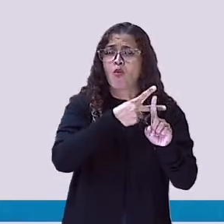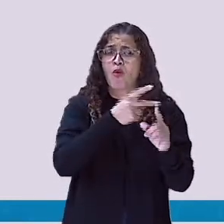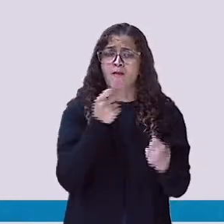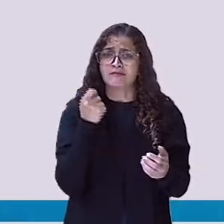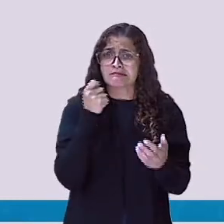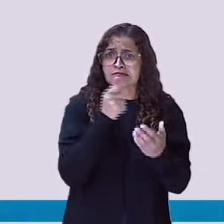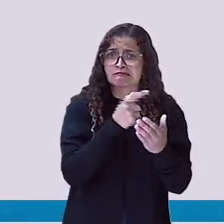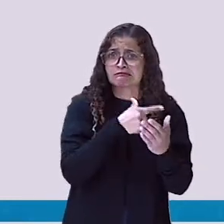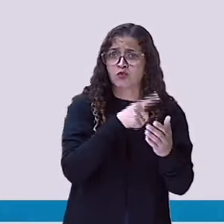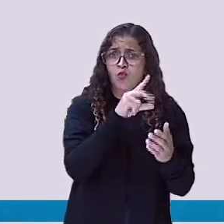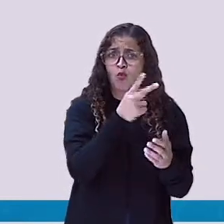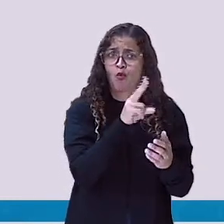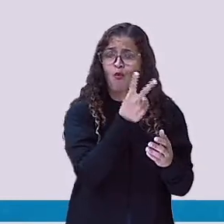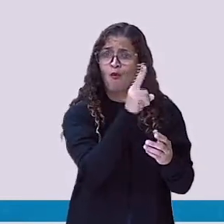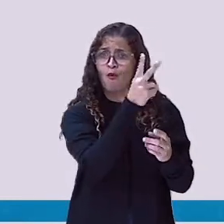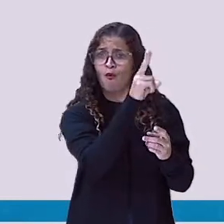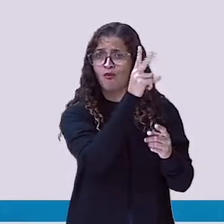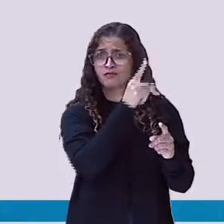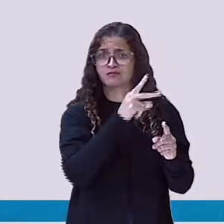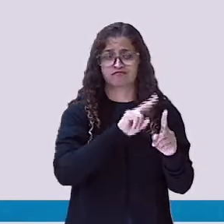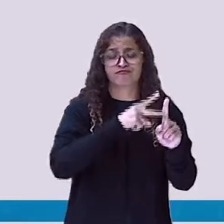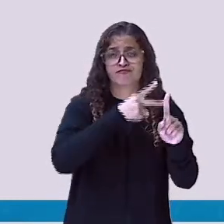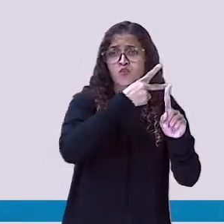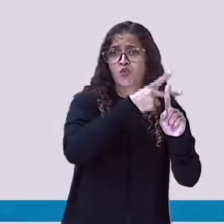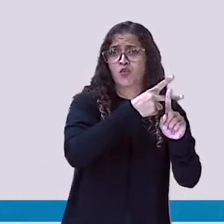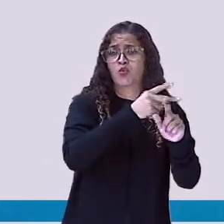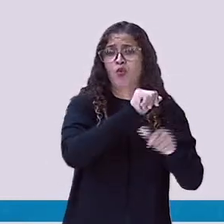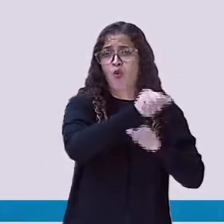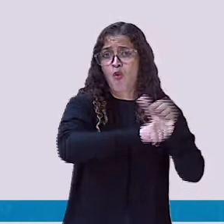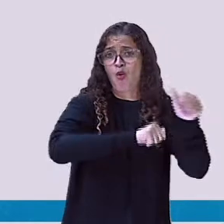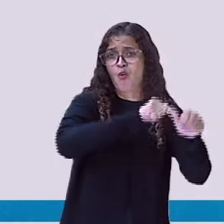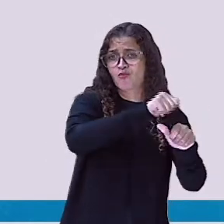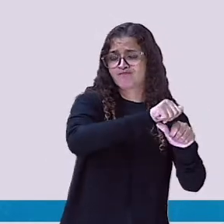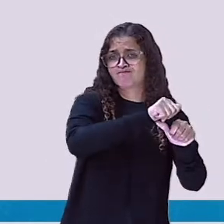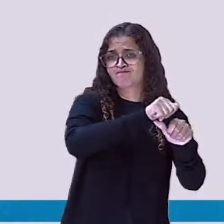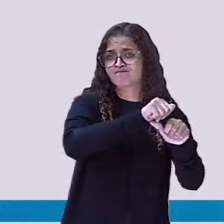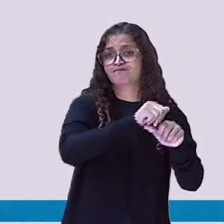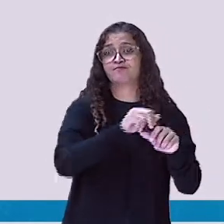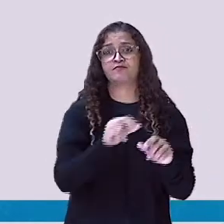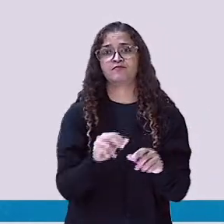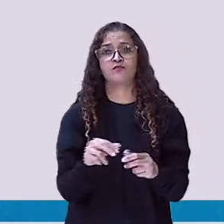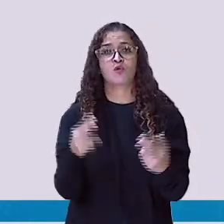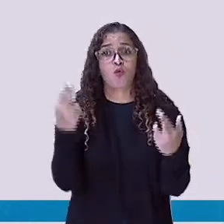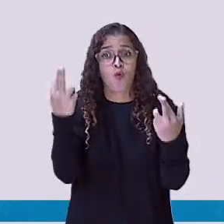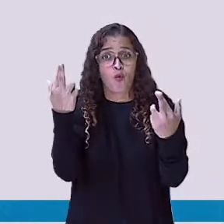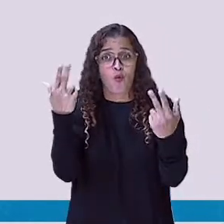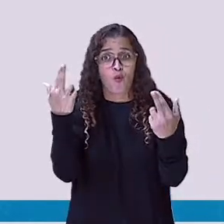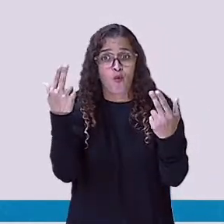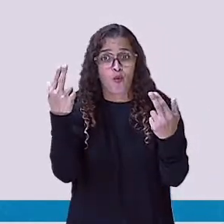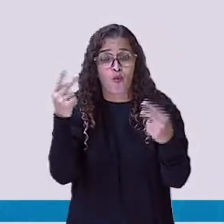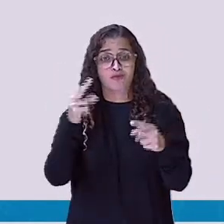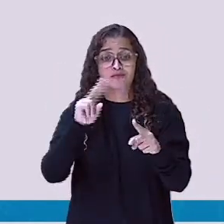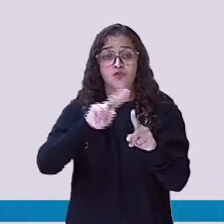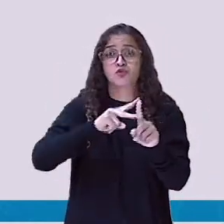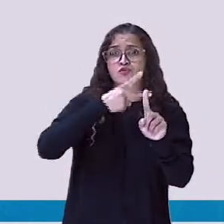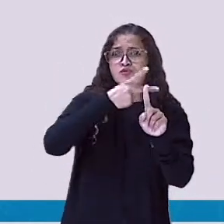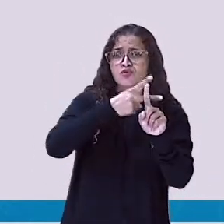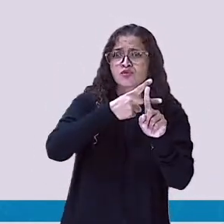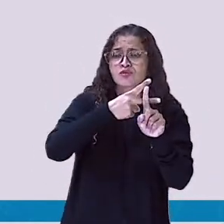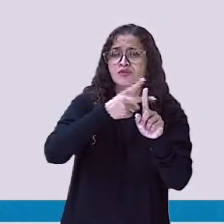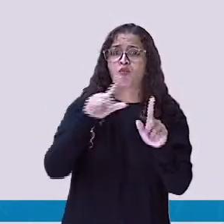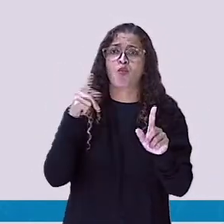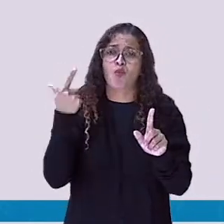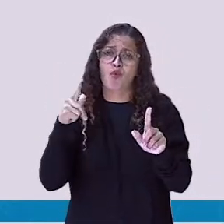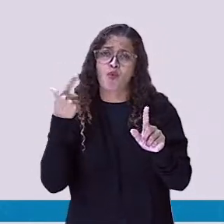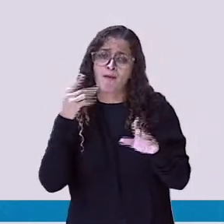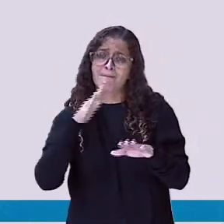isso? Então, é o mesmo valor duas vezes, tá? Então, 2 mais